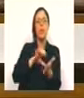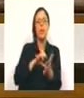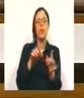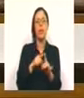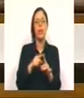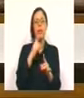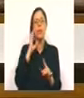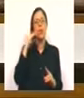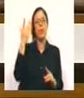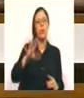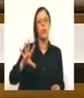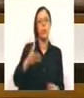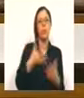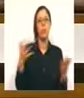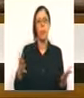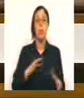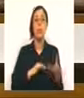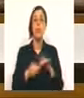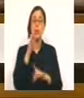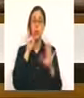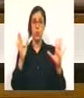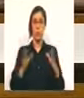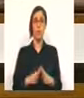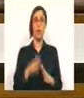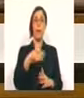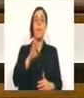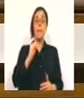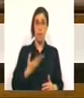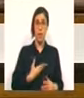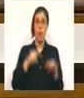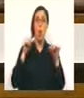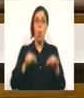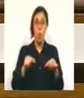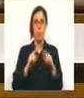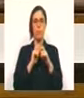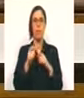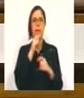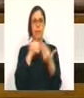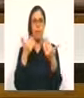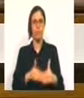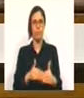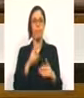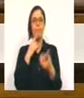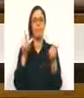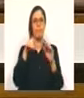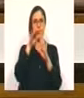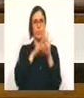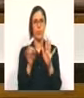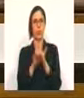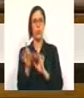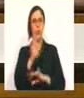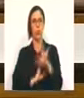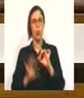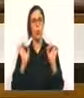que tolhe o futuro do país? Senhores deputados, o PSD traçou hoje aqui uma linha vermelha relativamente à reprogramação dos fundos